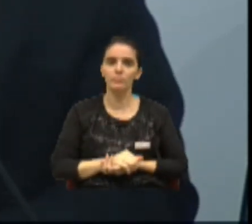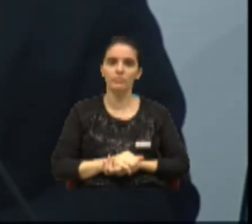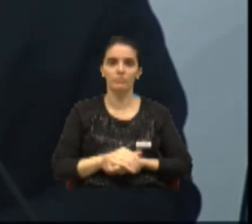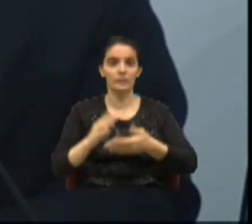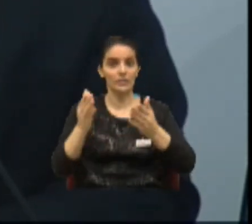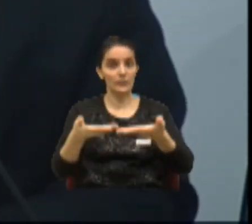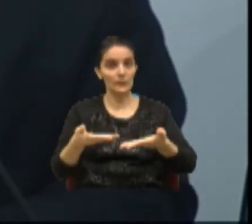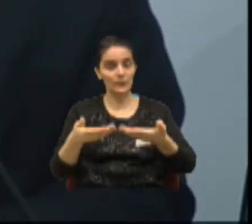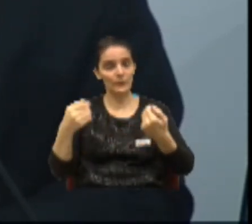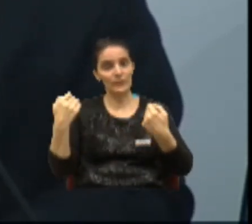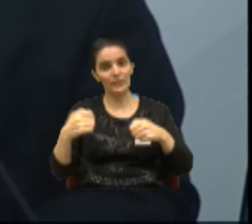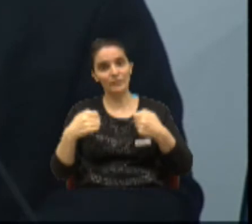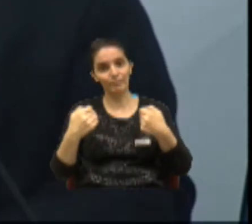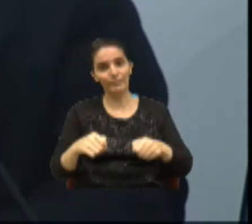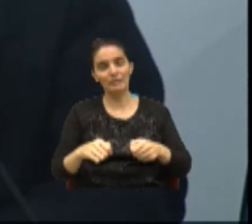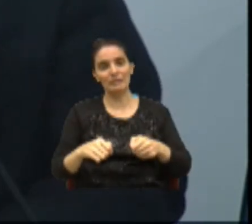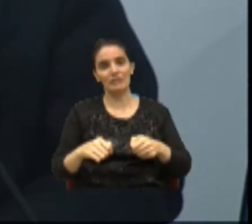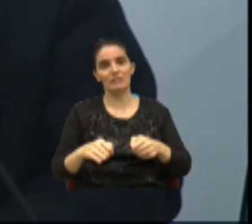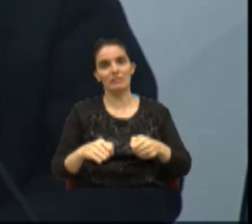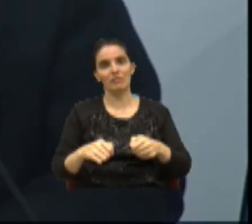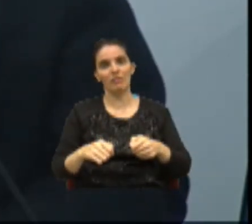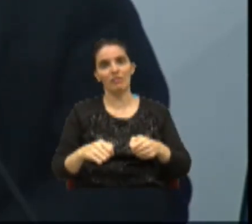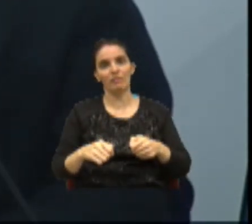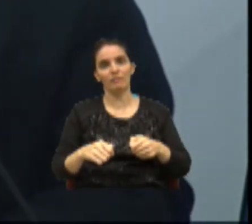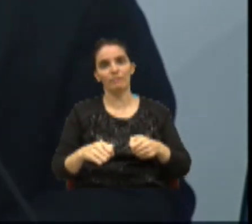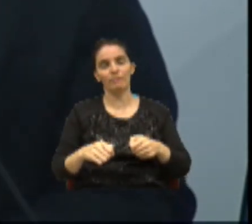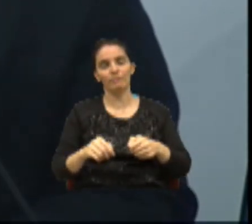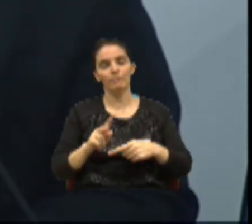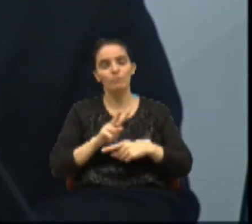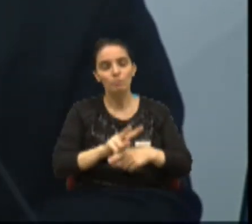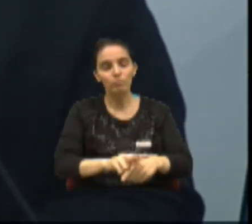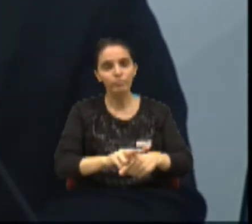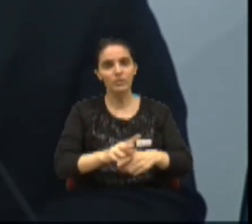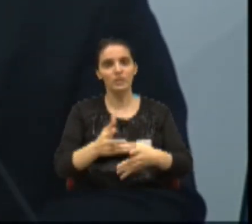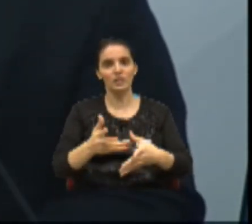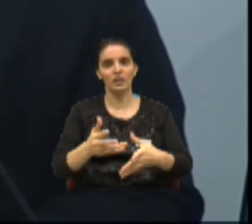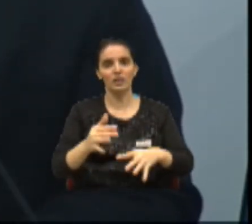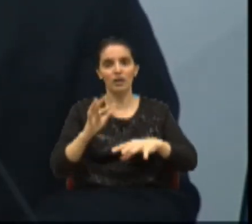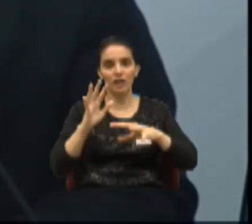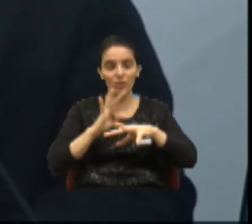Agora nós vamos ter que tratar um mal, mas esse mal poderia ter sido,